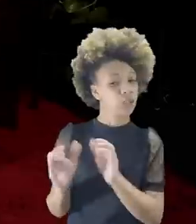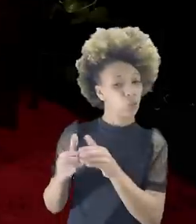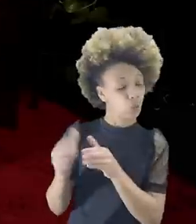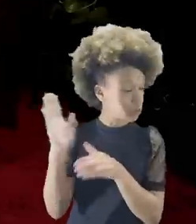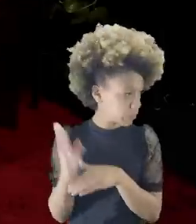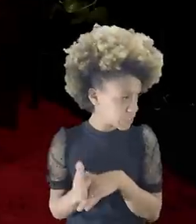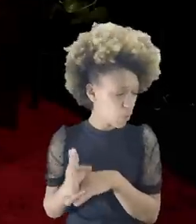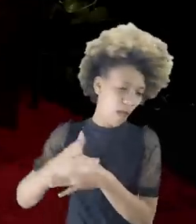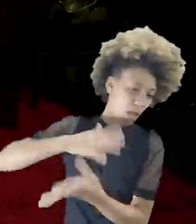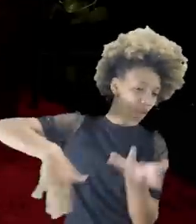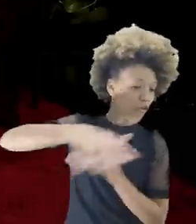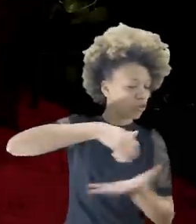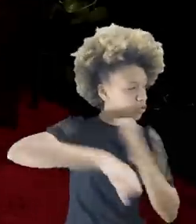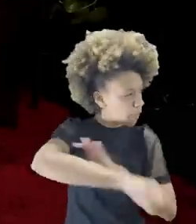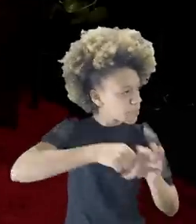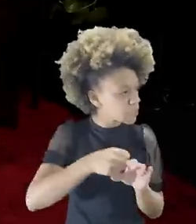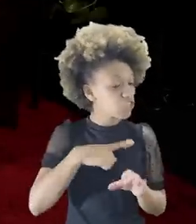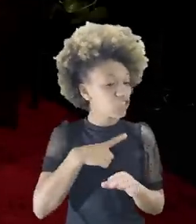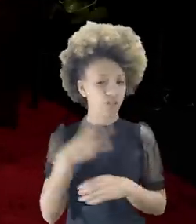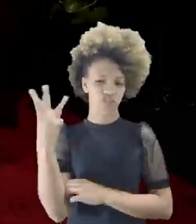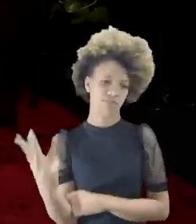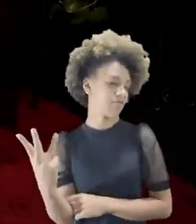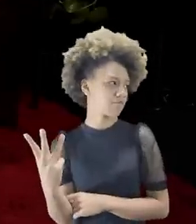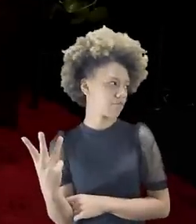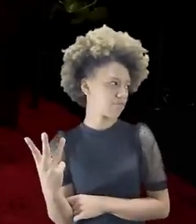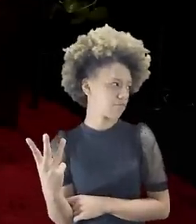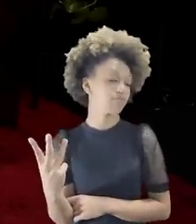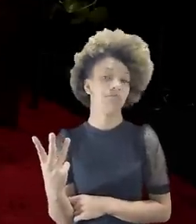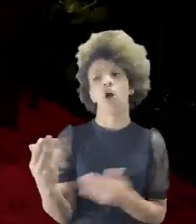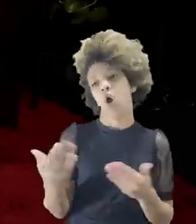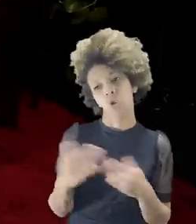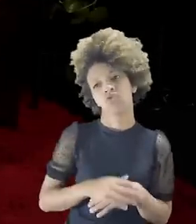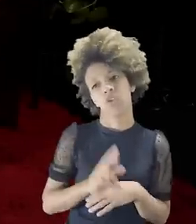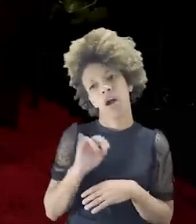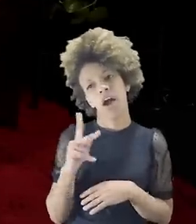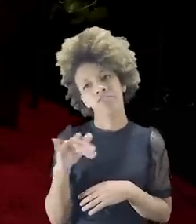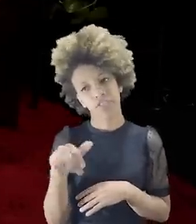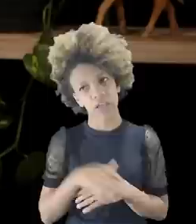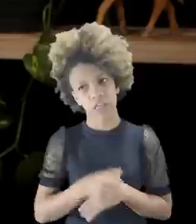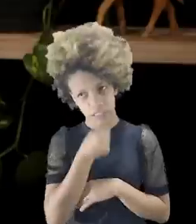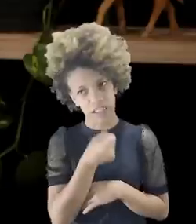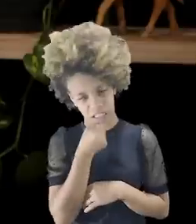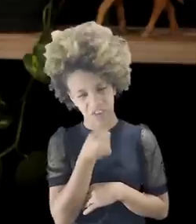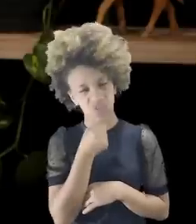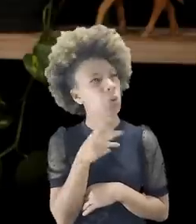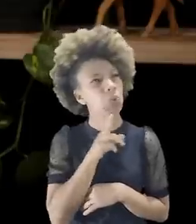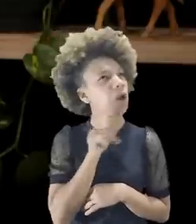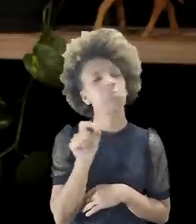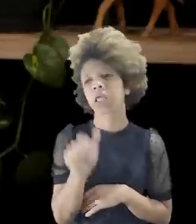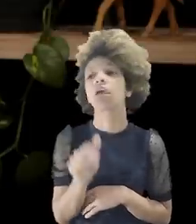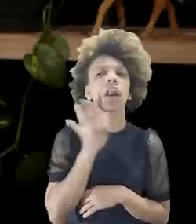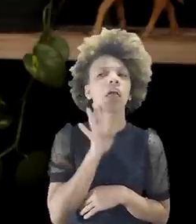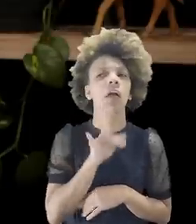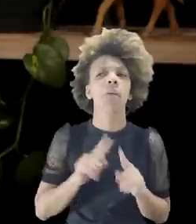time do Brasil revolucionou o basquete no sentido de estádio 3 hoje aí o Rafinha o Rafinha o Rafinha entrevistou um cara Não lembro quem que